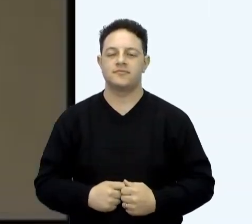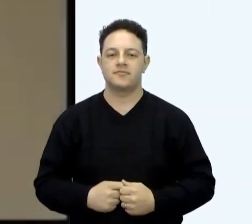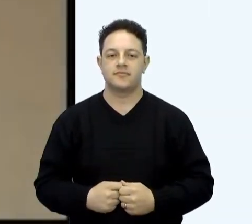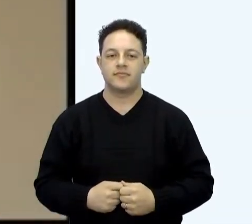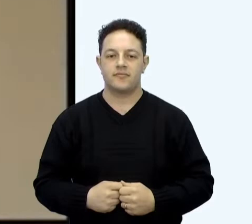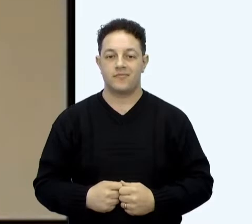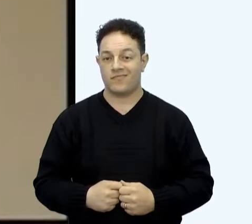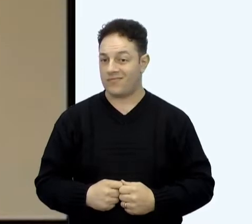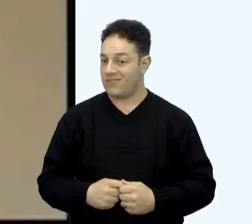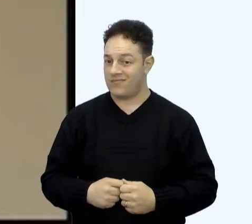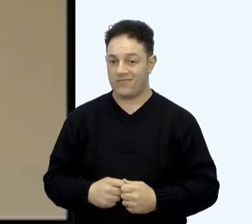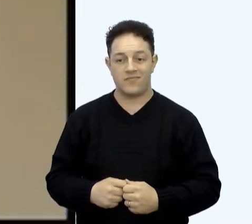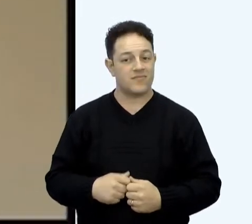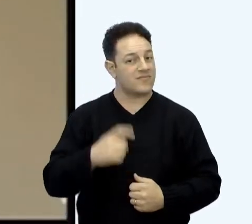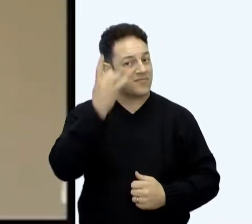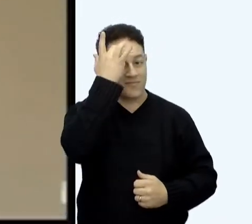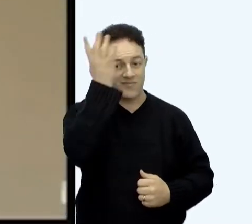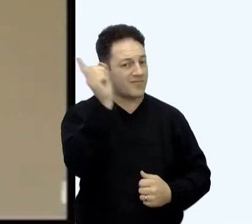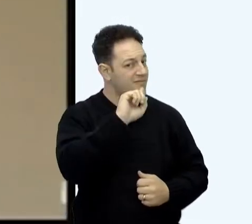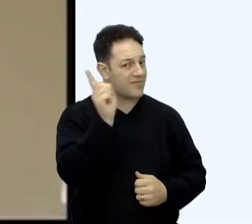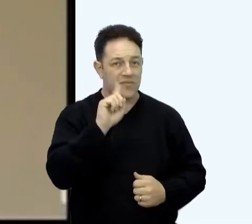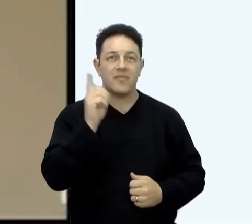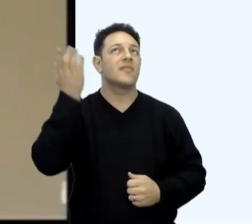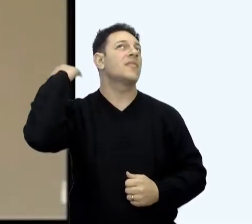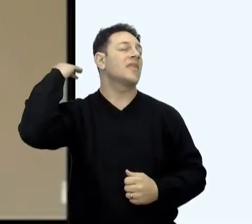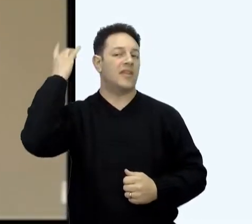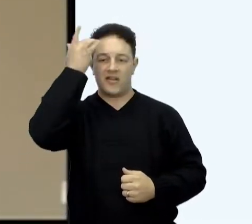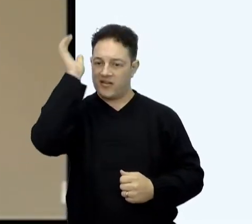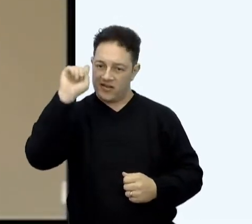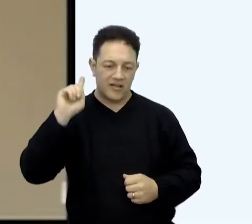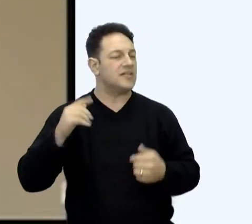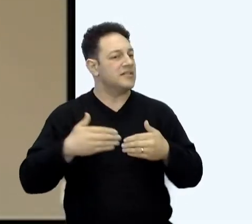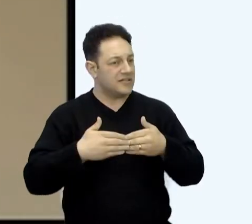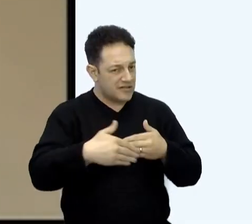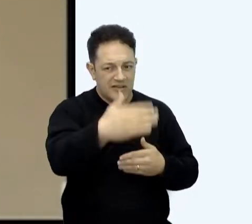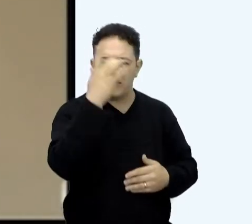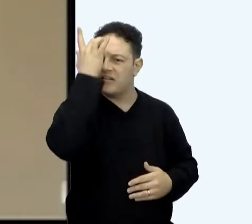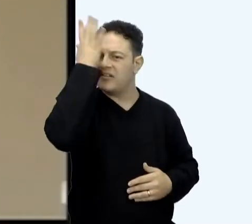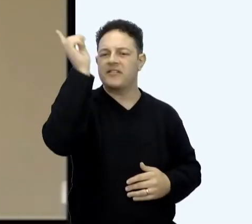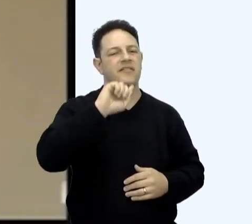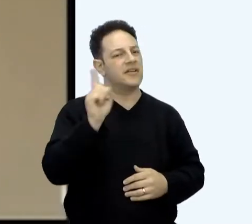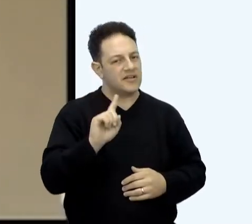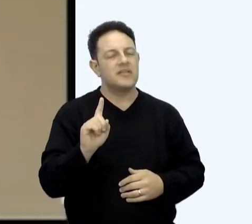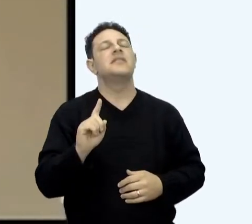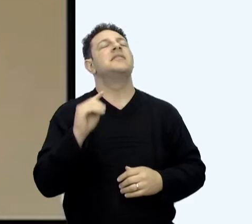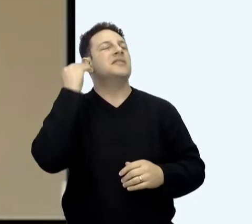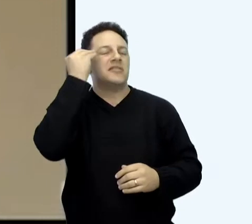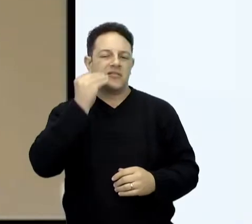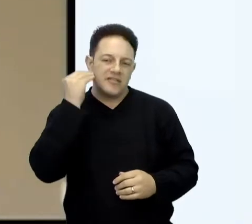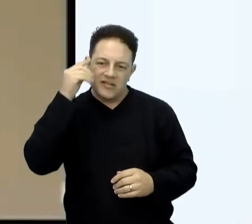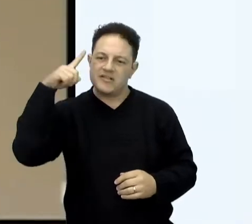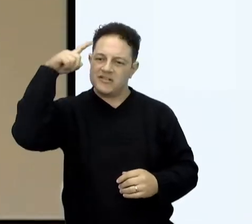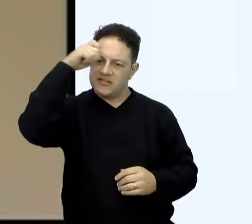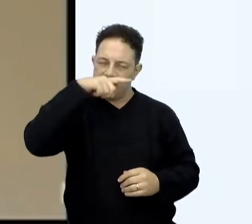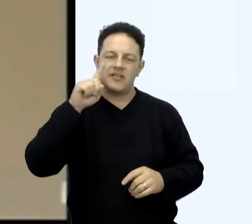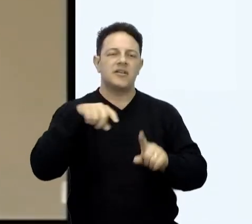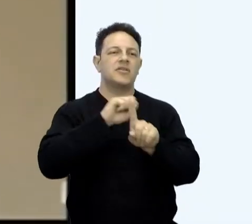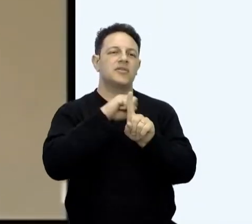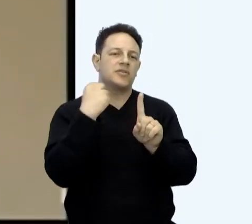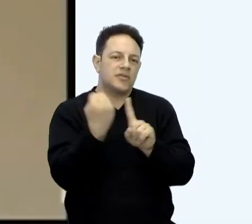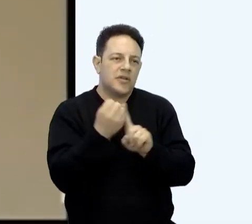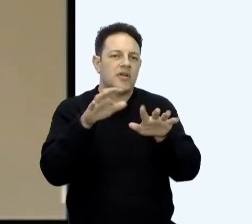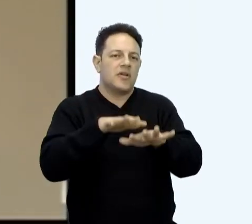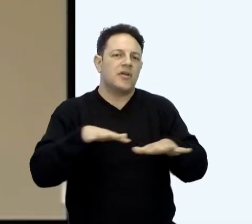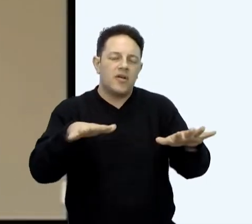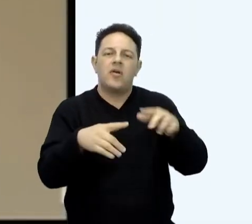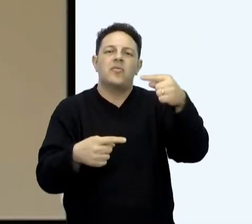Não foi fácil, não é fácil e nunca vai ser fácil. Acho que a gente tem uma diferença muito grande para tirar histórica, social, política, cultural, e